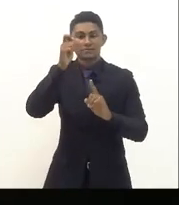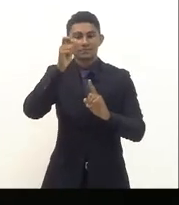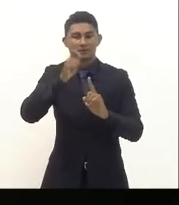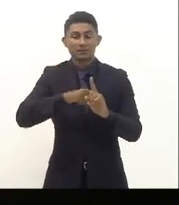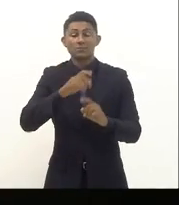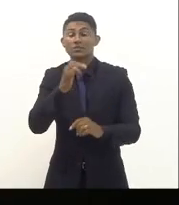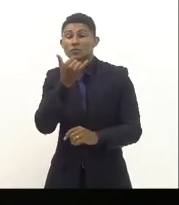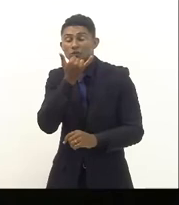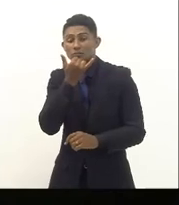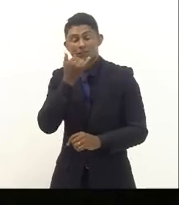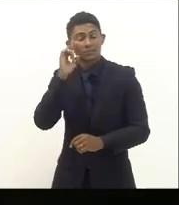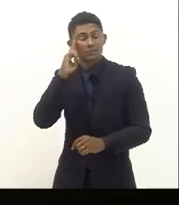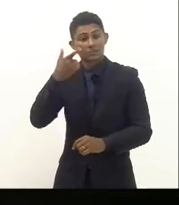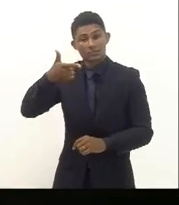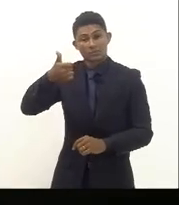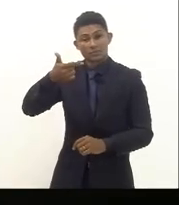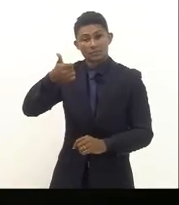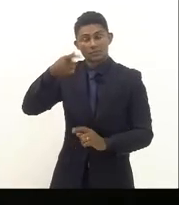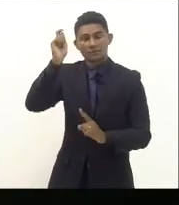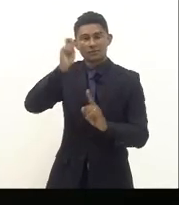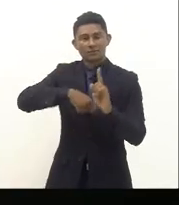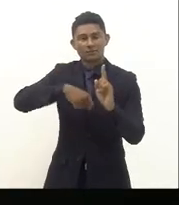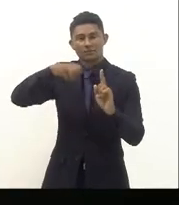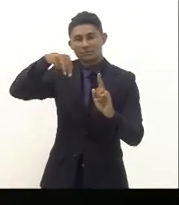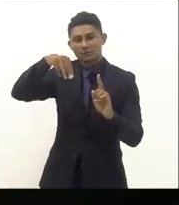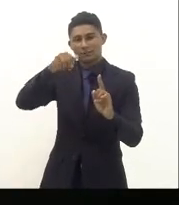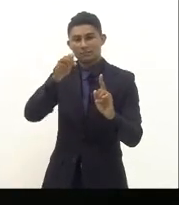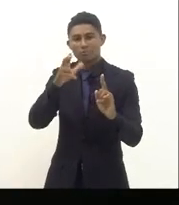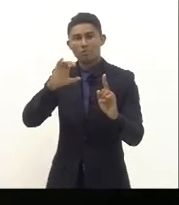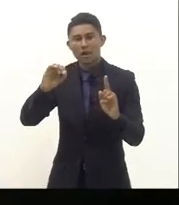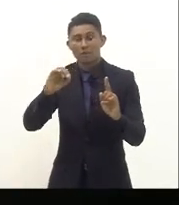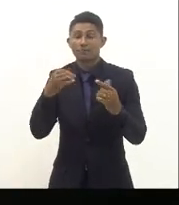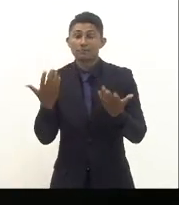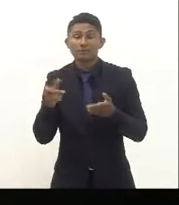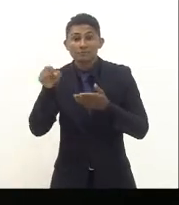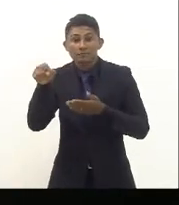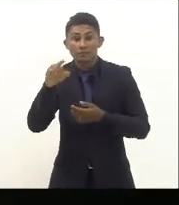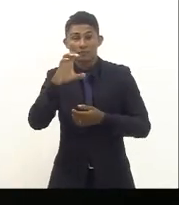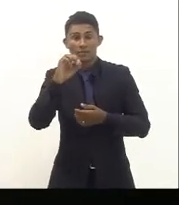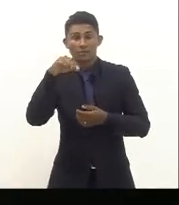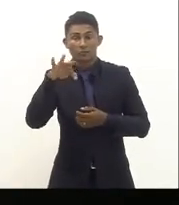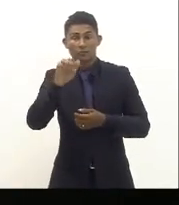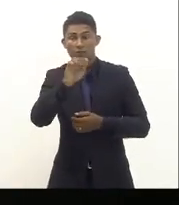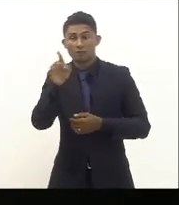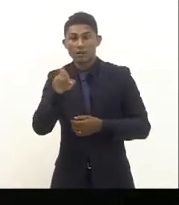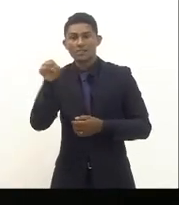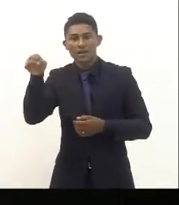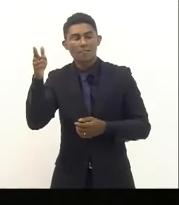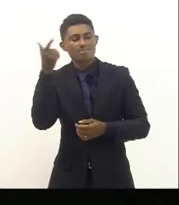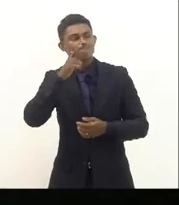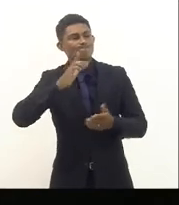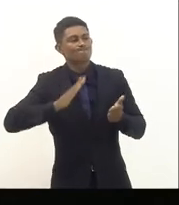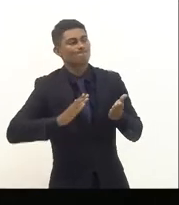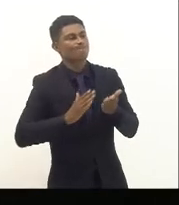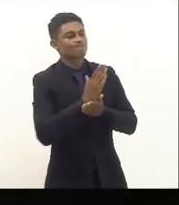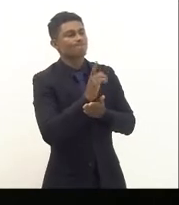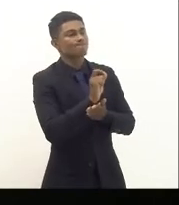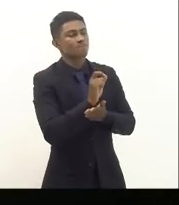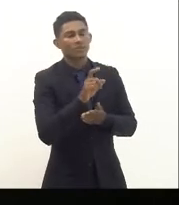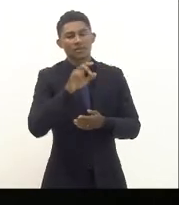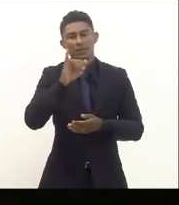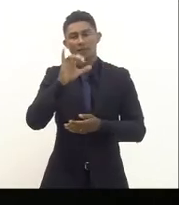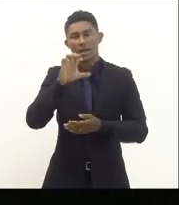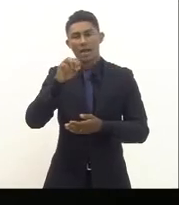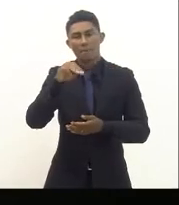Apenas Um dia doze de Maio no dia doze de Maio o confaz aprovou o retorno da